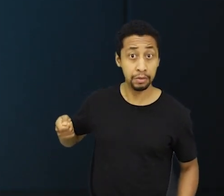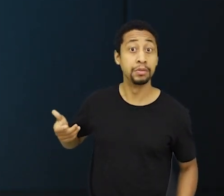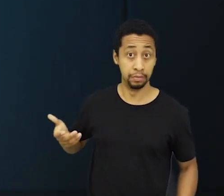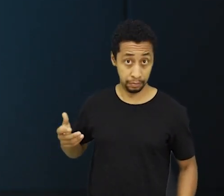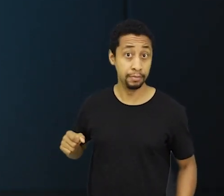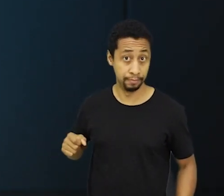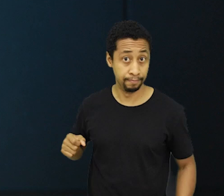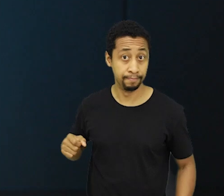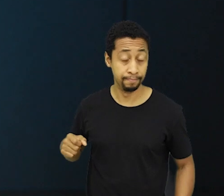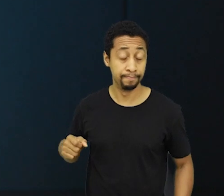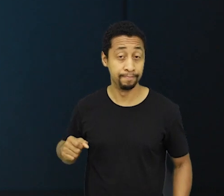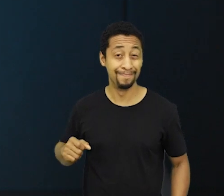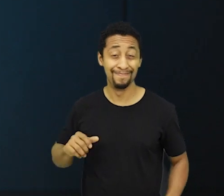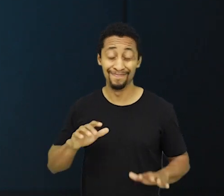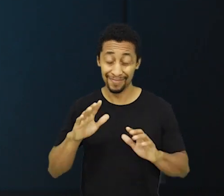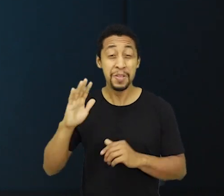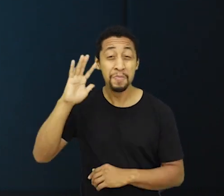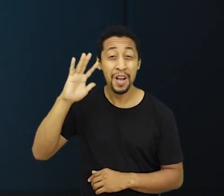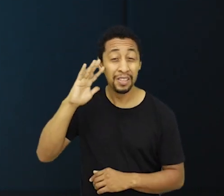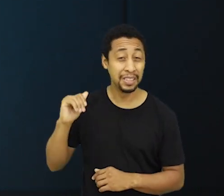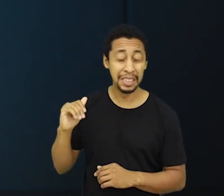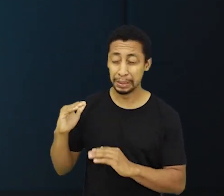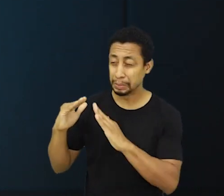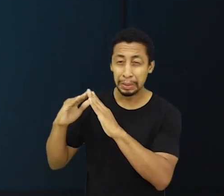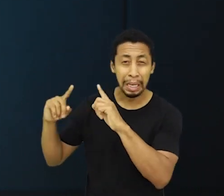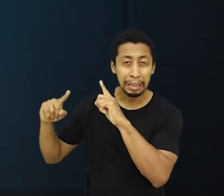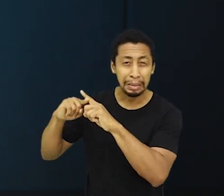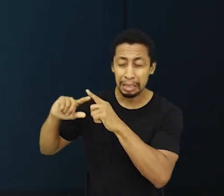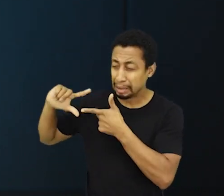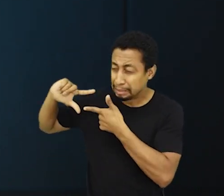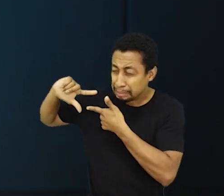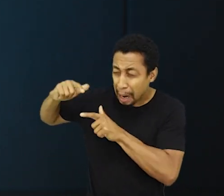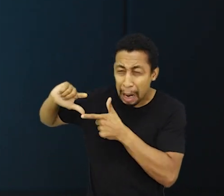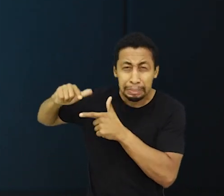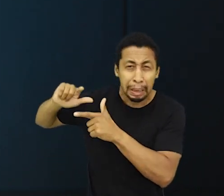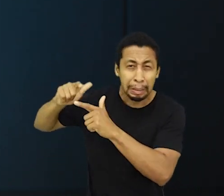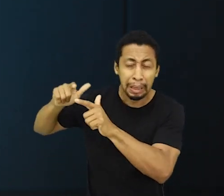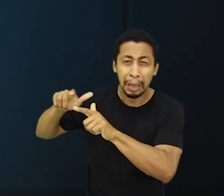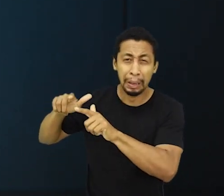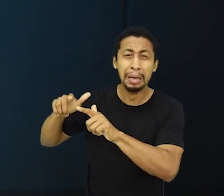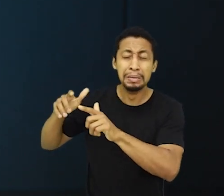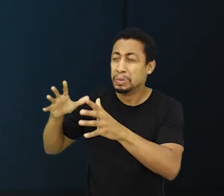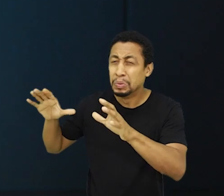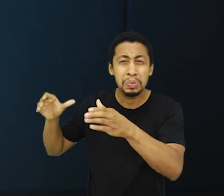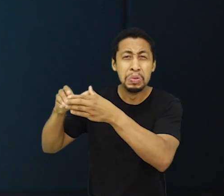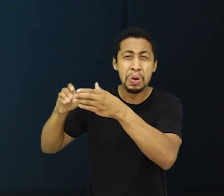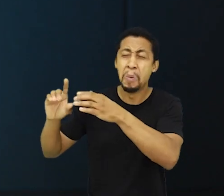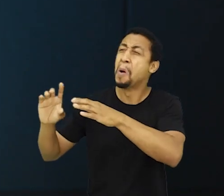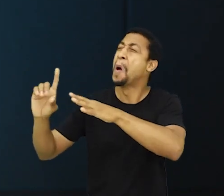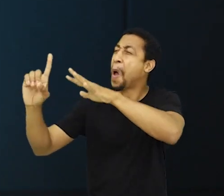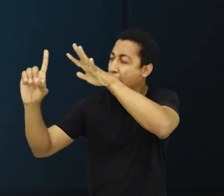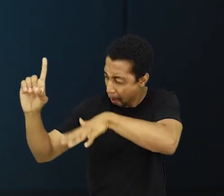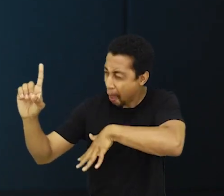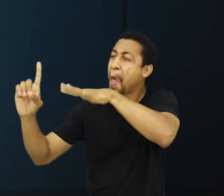de uma igreja ortodoxa e fanática que possa vir a dominar